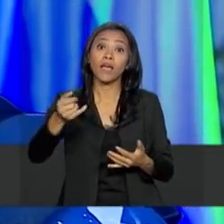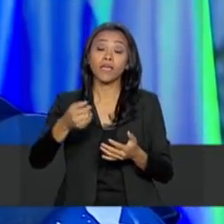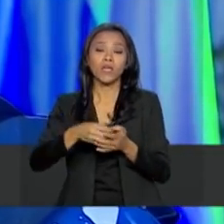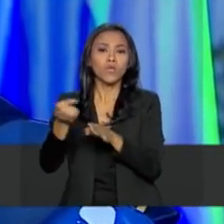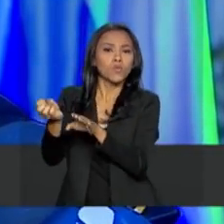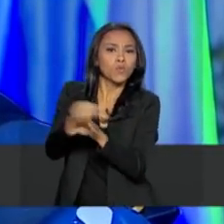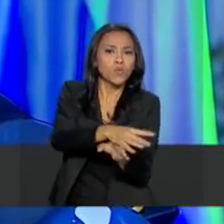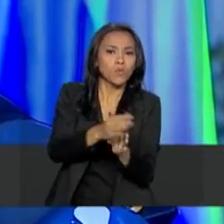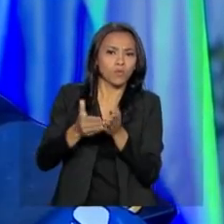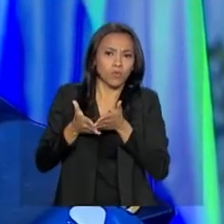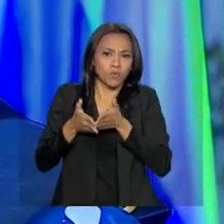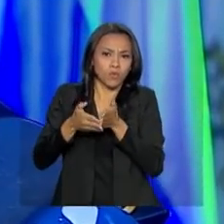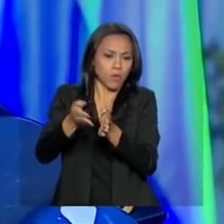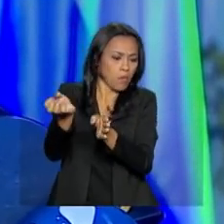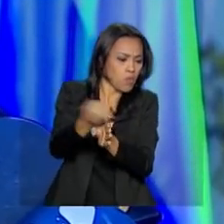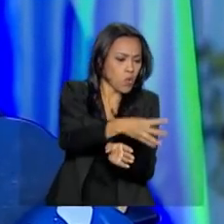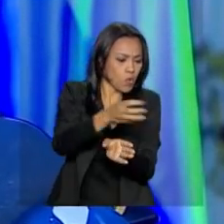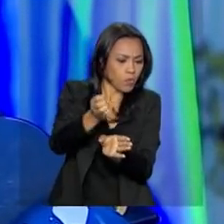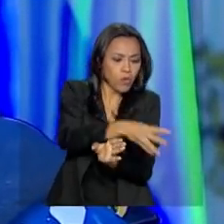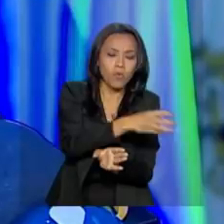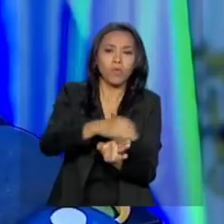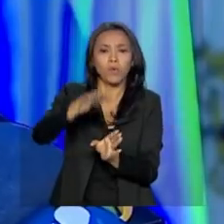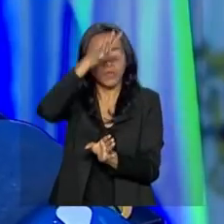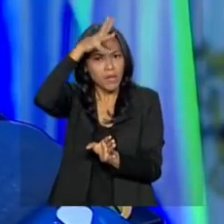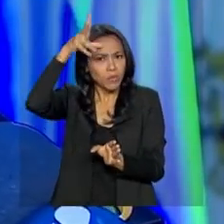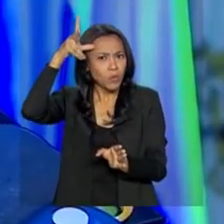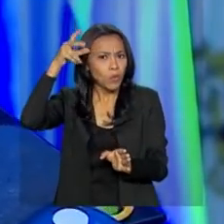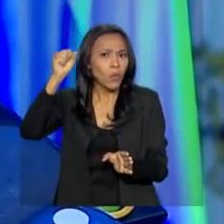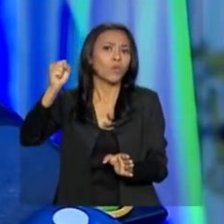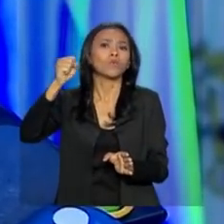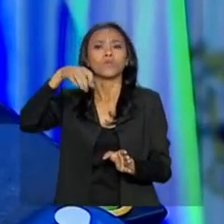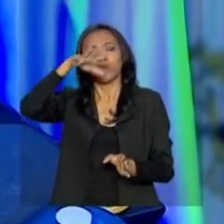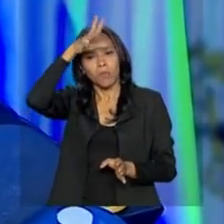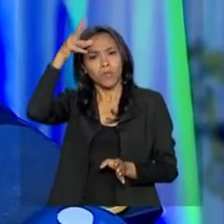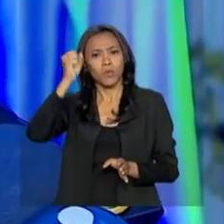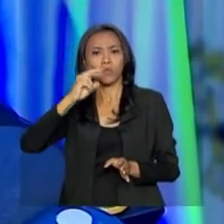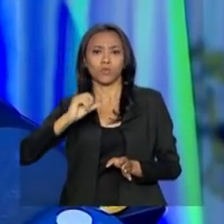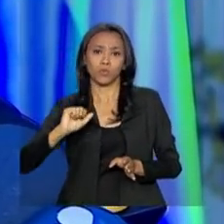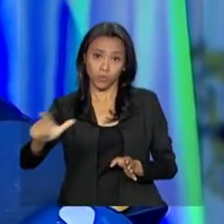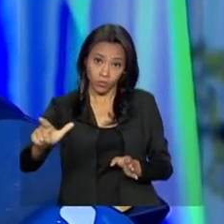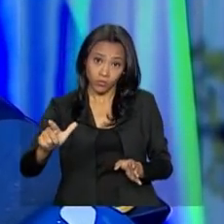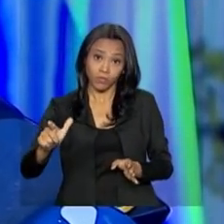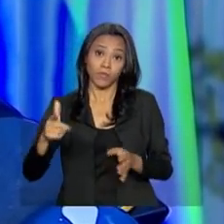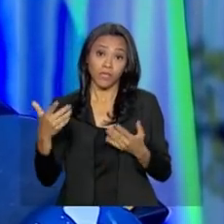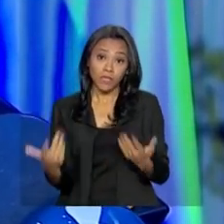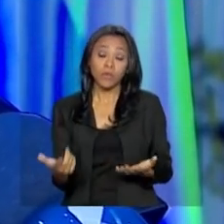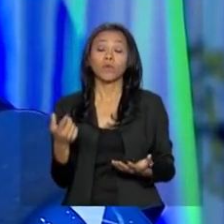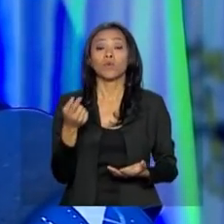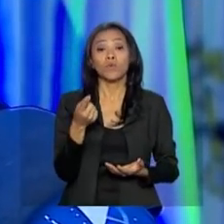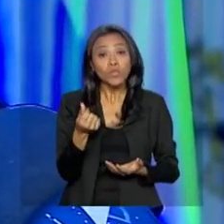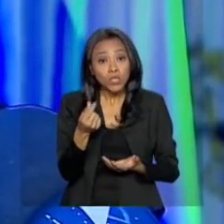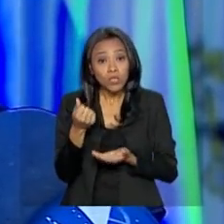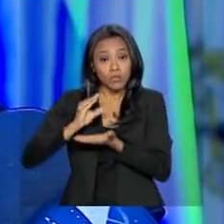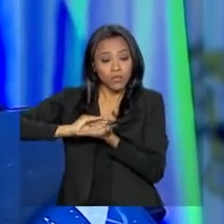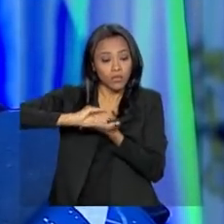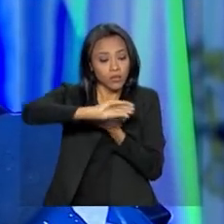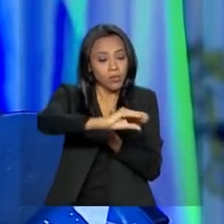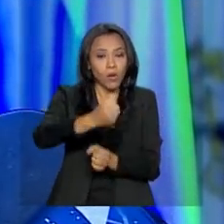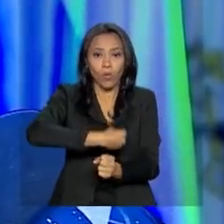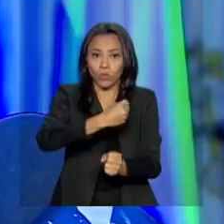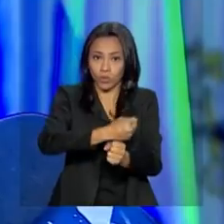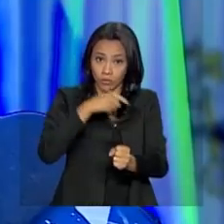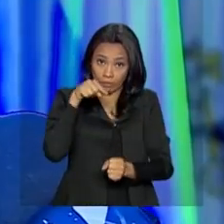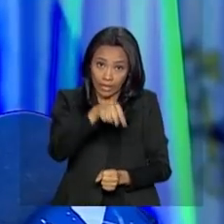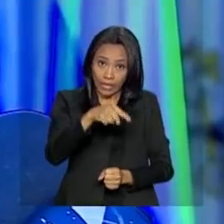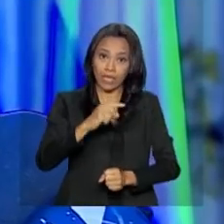oeste tem grande interesse do Estado do Mato Grosso Mato Grosso do Sul até o ponto que os recursos paraa construção dessa